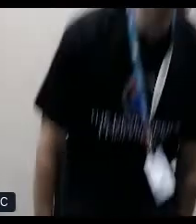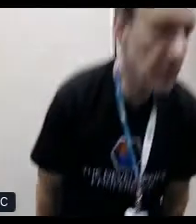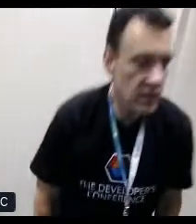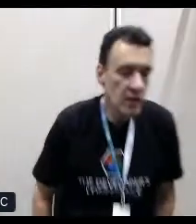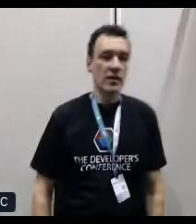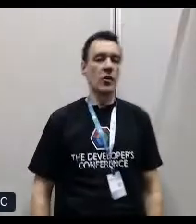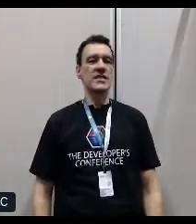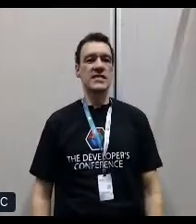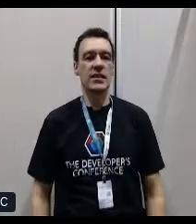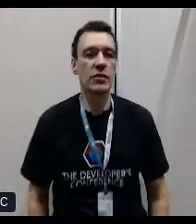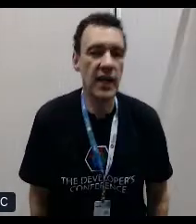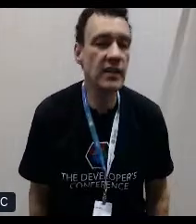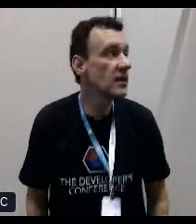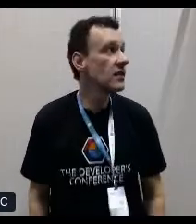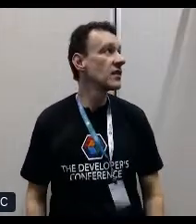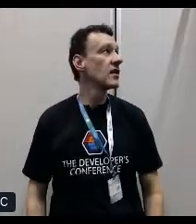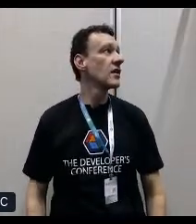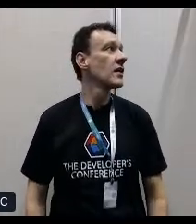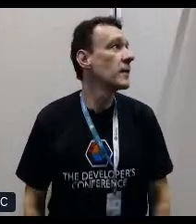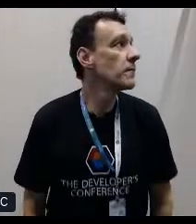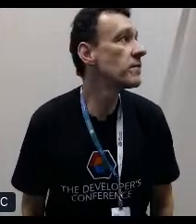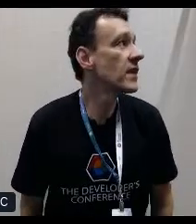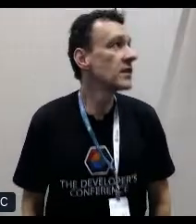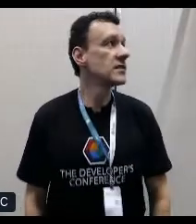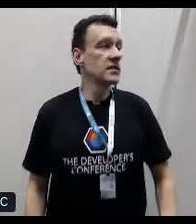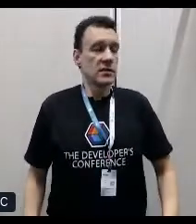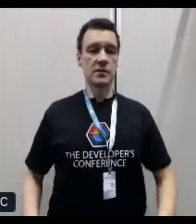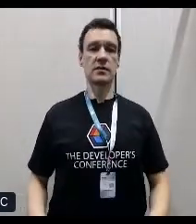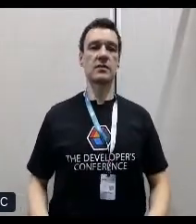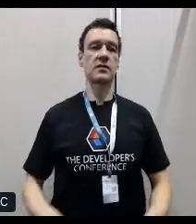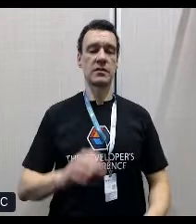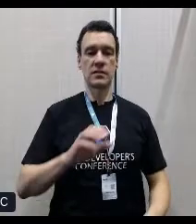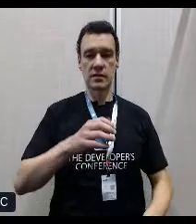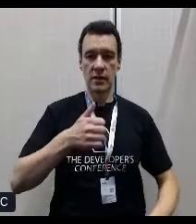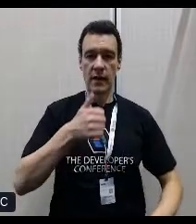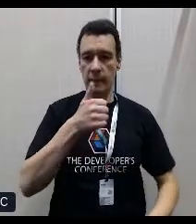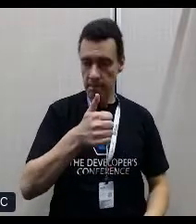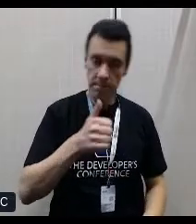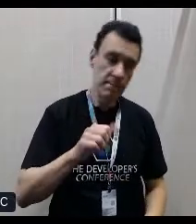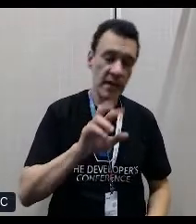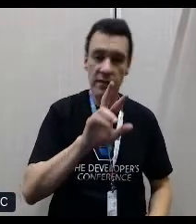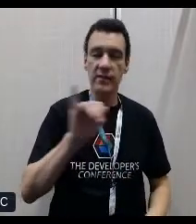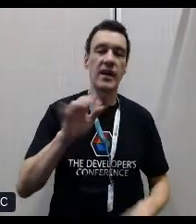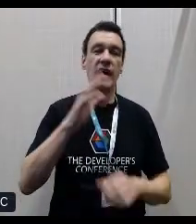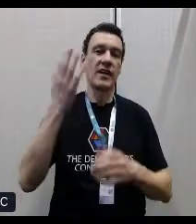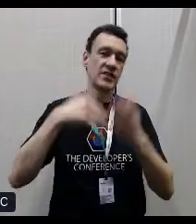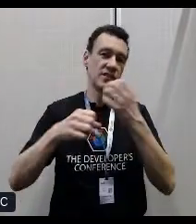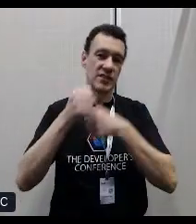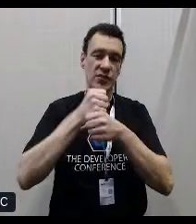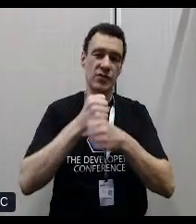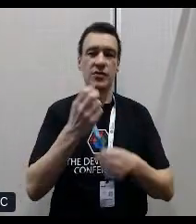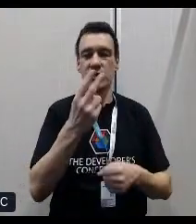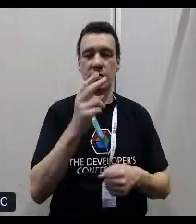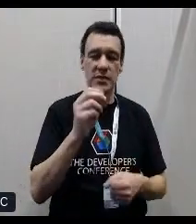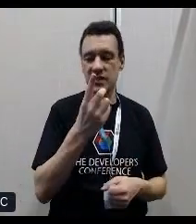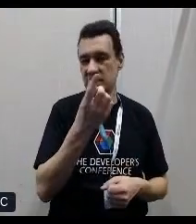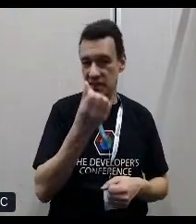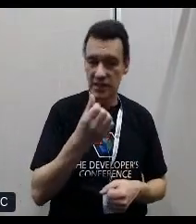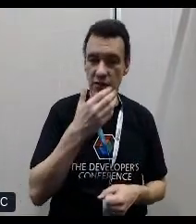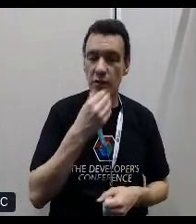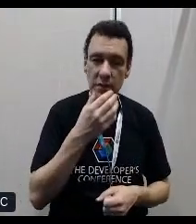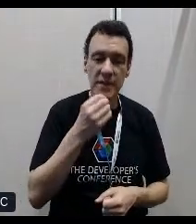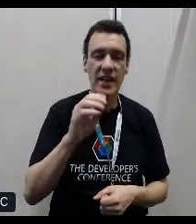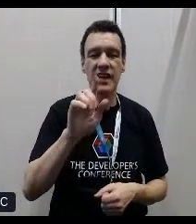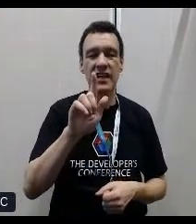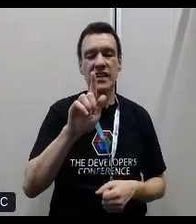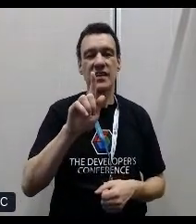nos Estados Unidos, né? O site da Domino's Pizza foi processada em 2016 pelo Guilherme Robles, que é uma pessoa